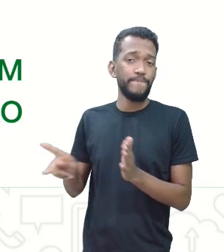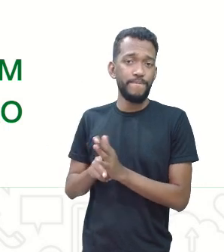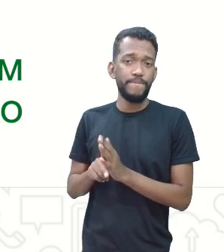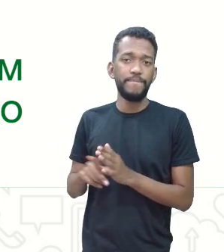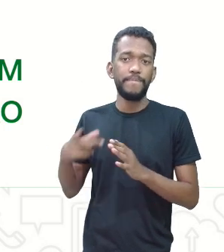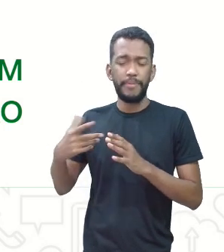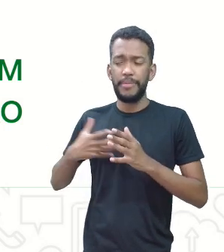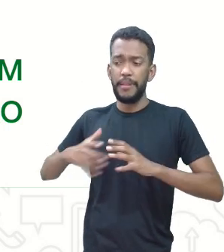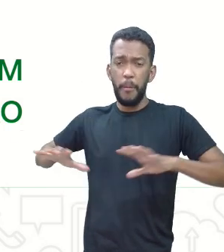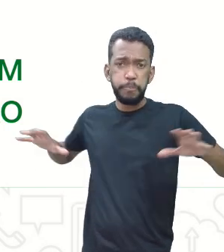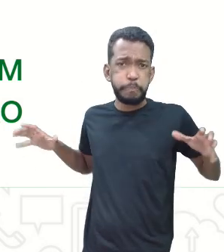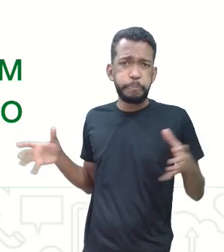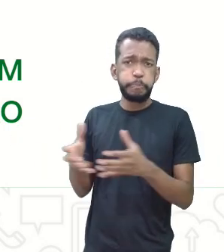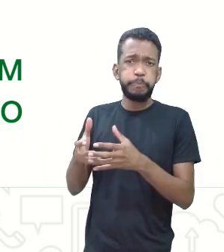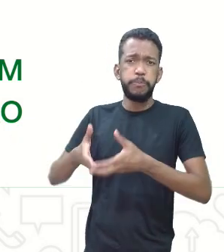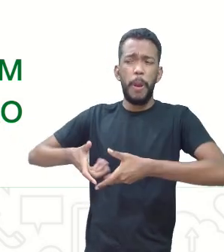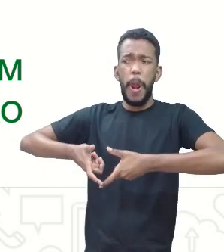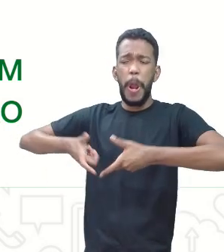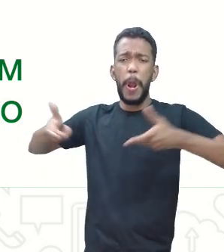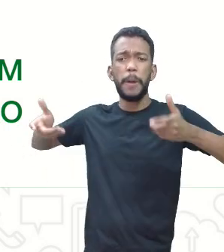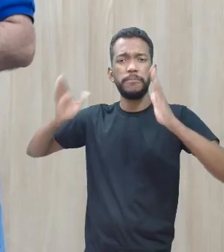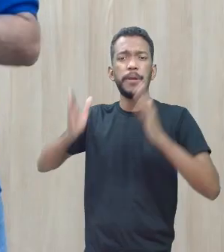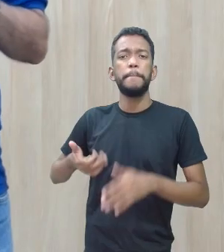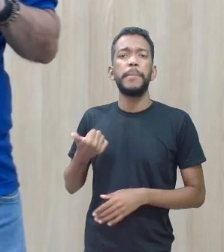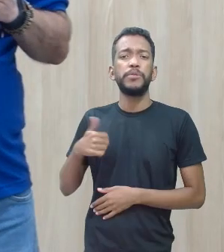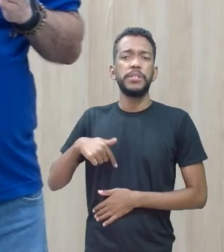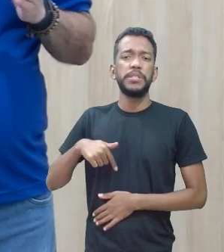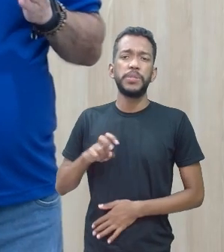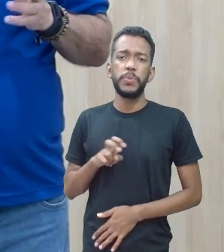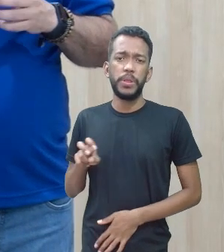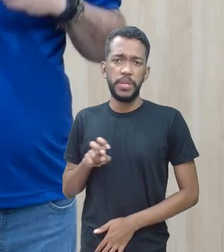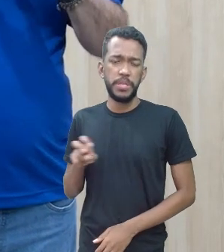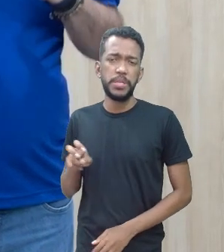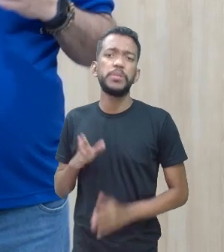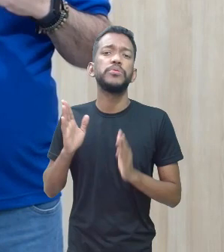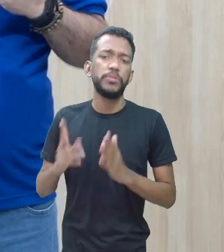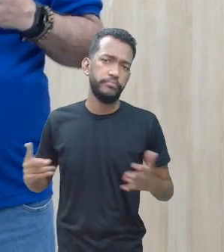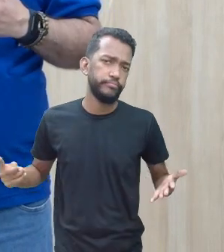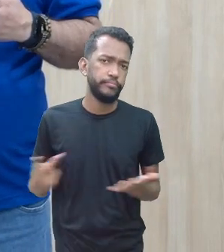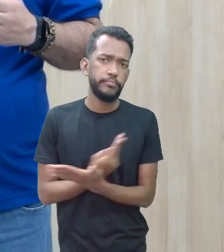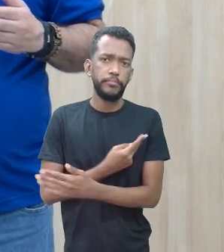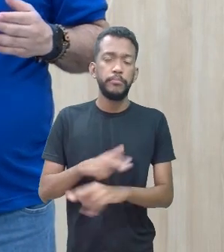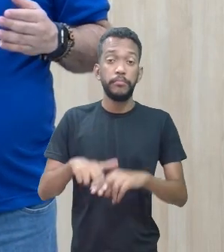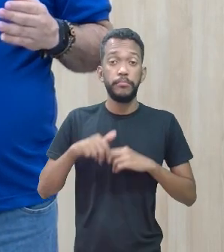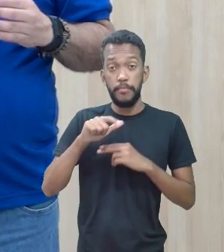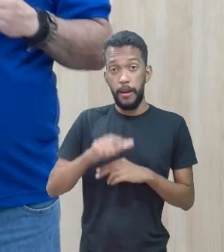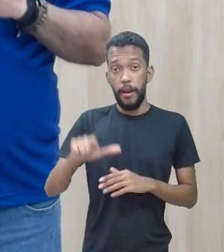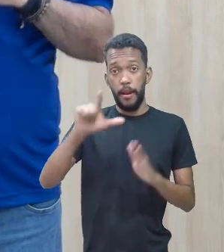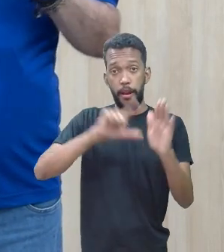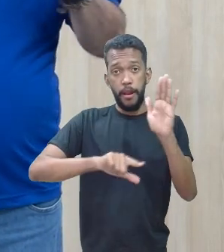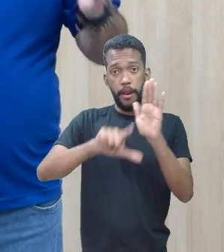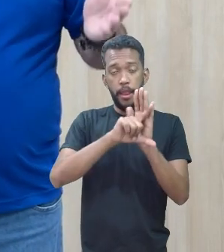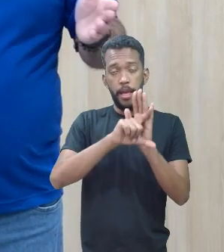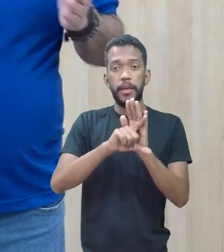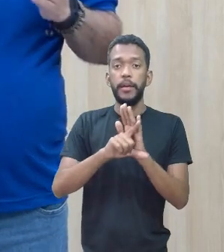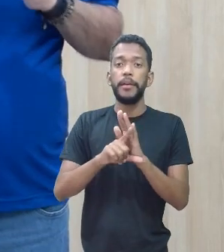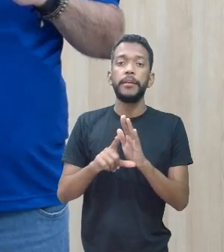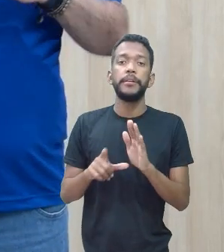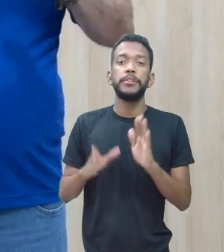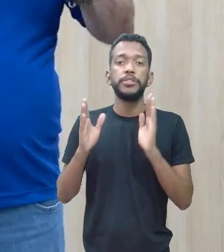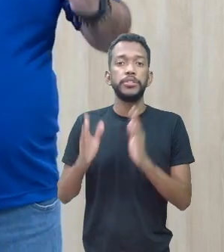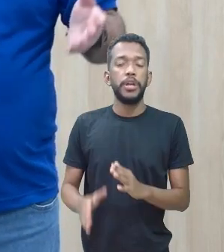era maior. Em 1755 ocorreu, né, por meio de uma força de lei, a extinção, né,